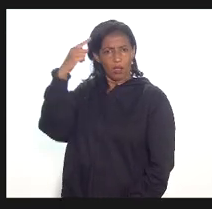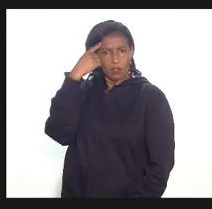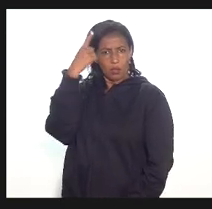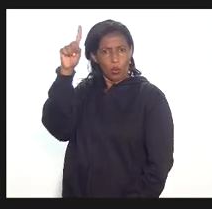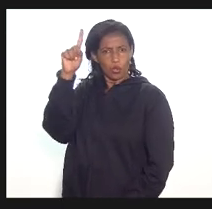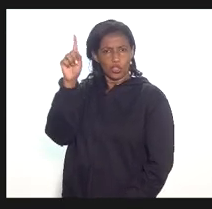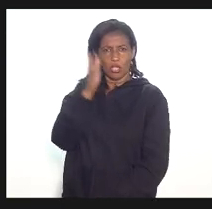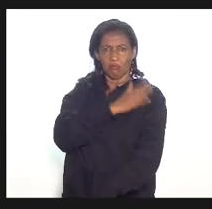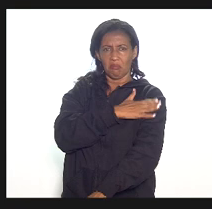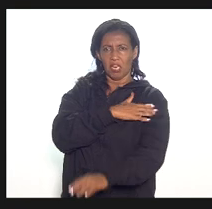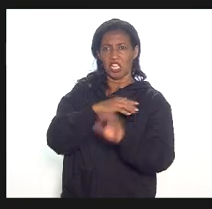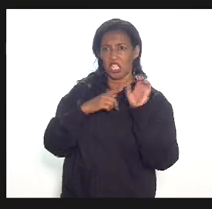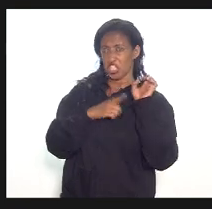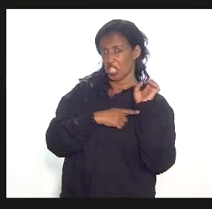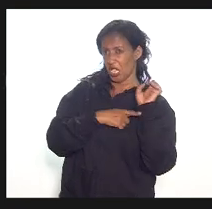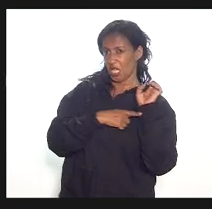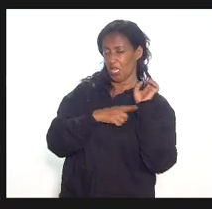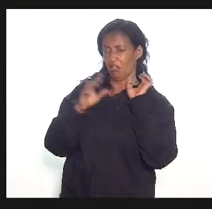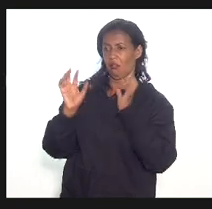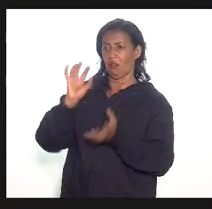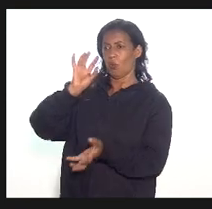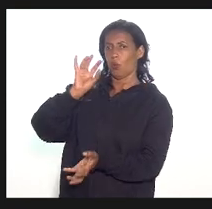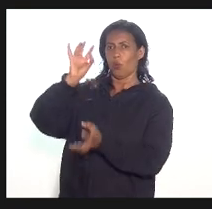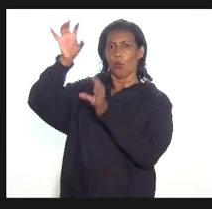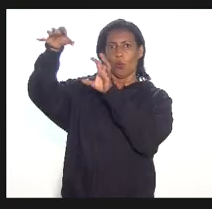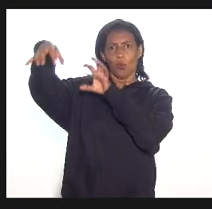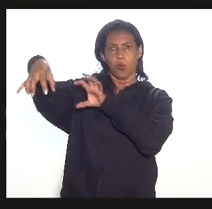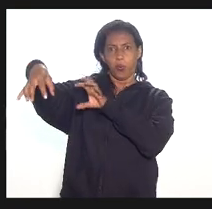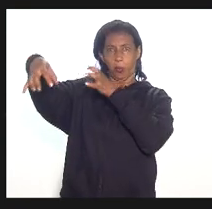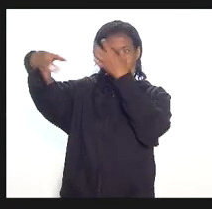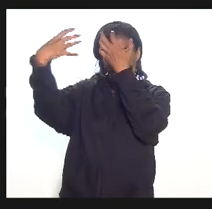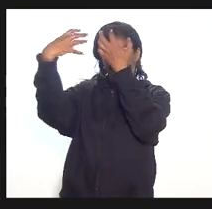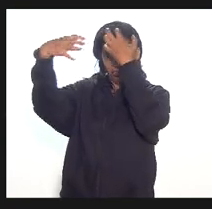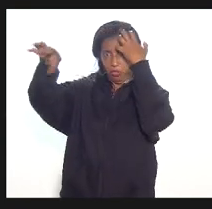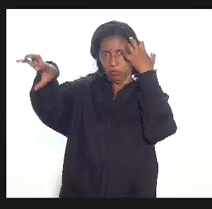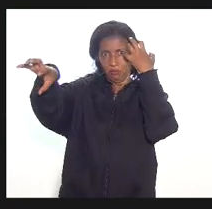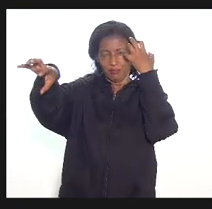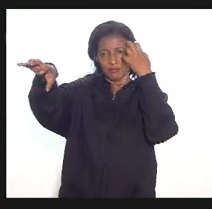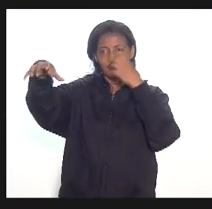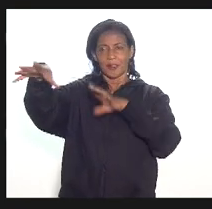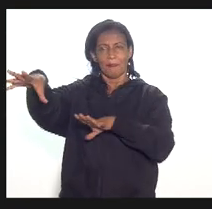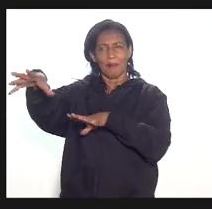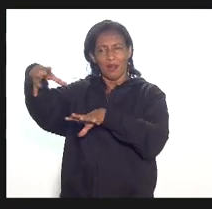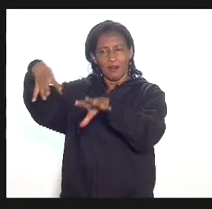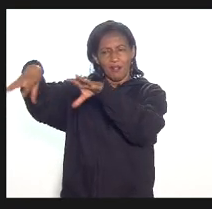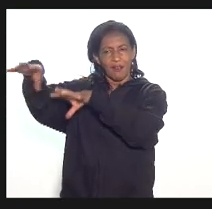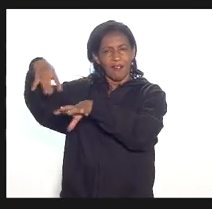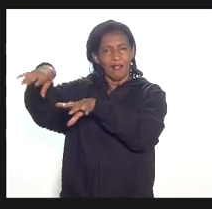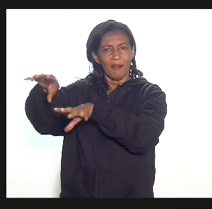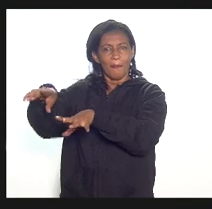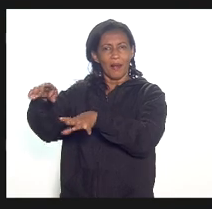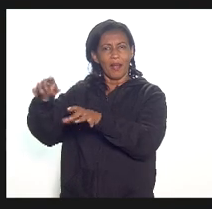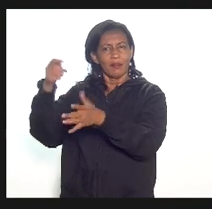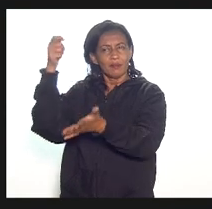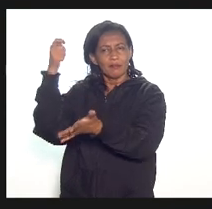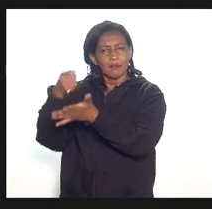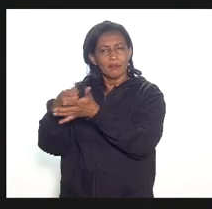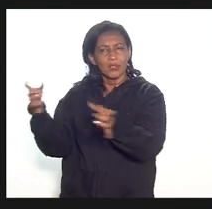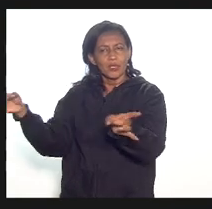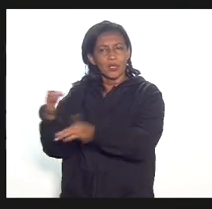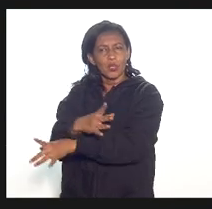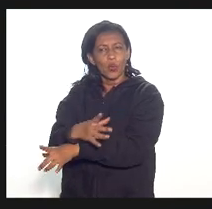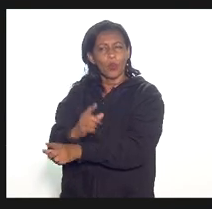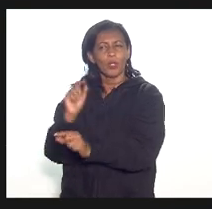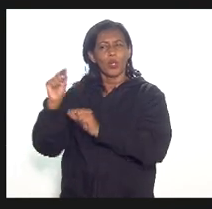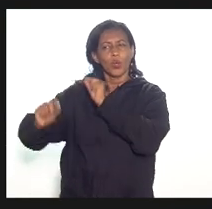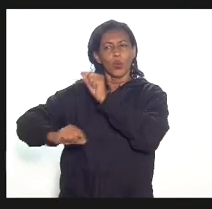esquerda aproveitando a sensibilidade e o domínio dos alunos para poder se cumprir aquilo que